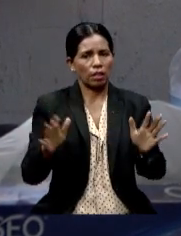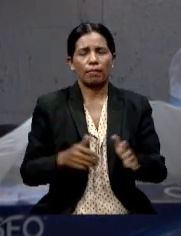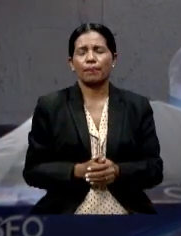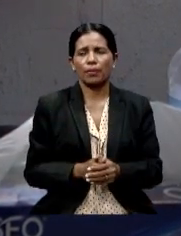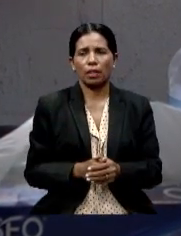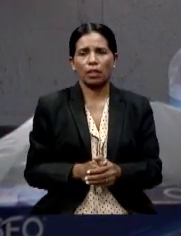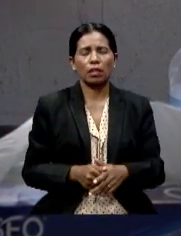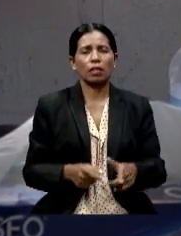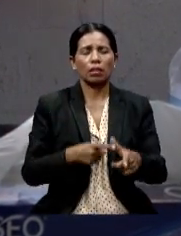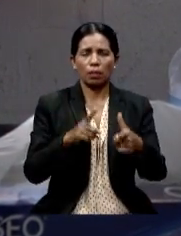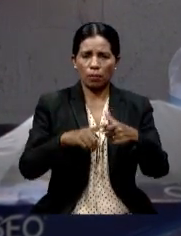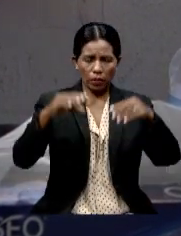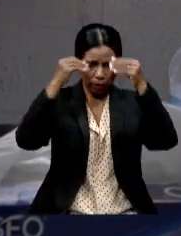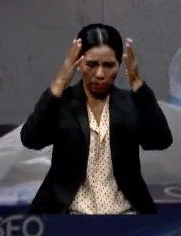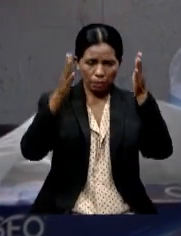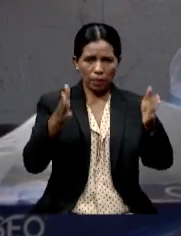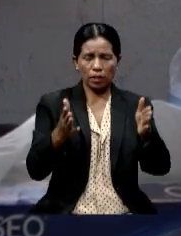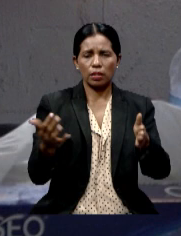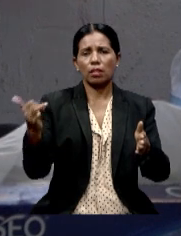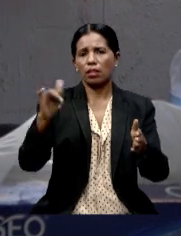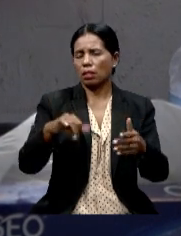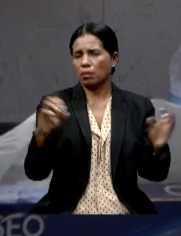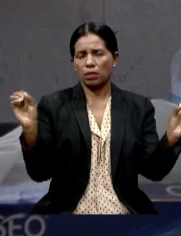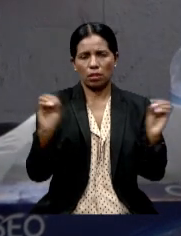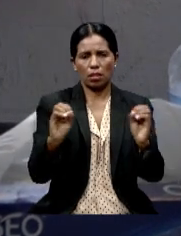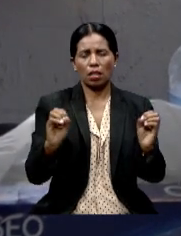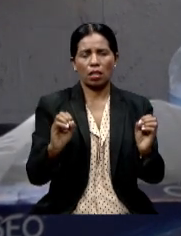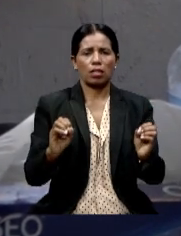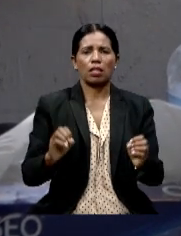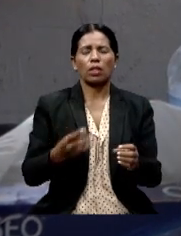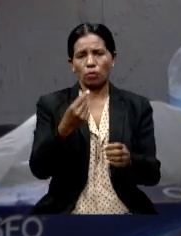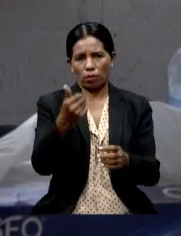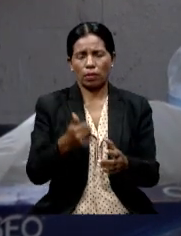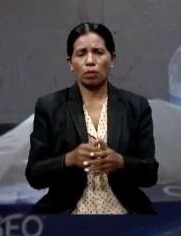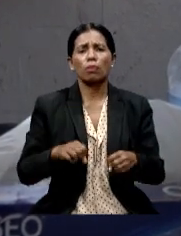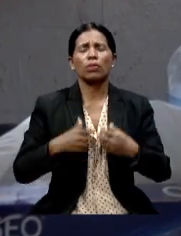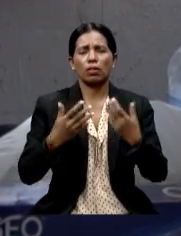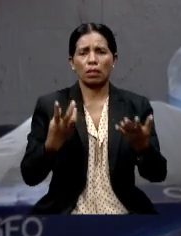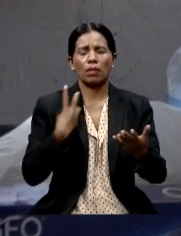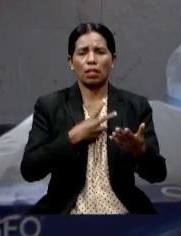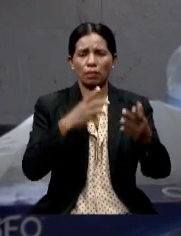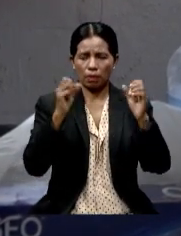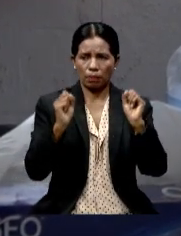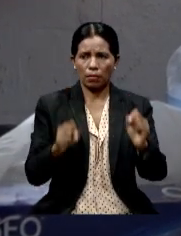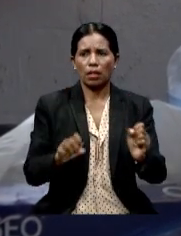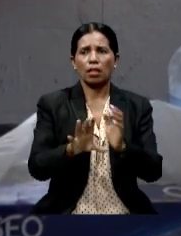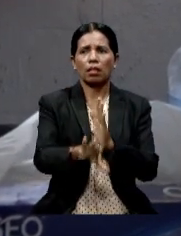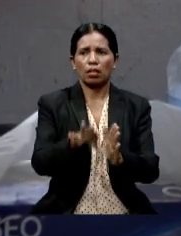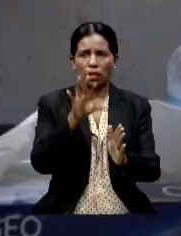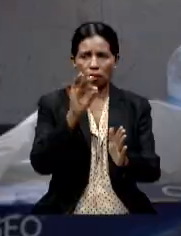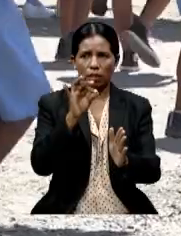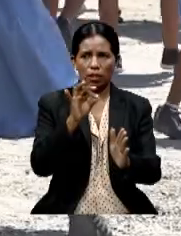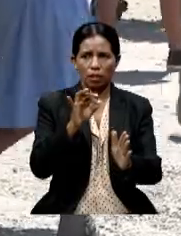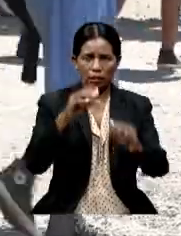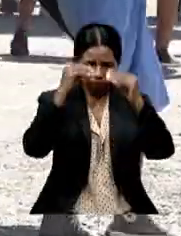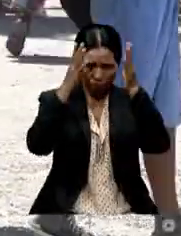recursos humanos. Recursos humanos nos lá, então, hoje nós estamos com a Bela, a tu reta, a professora